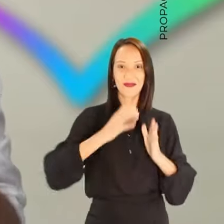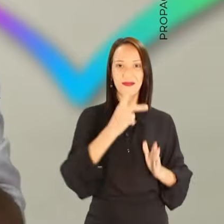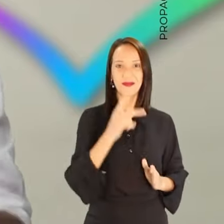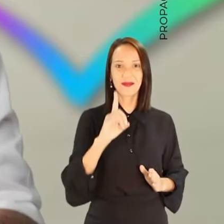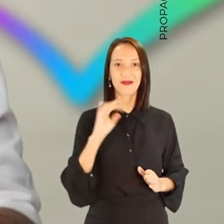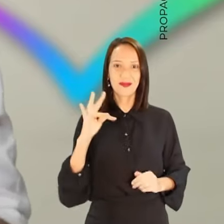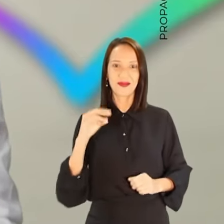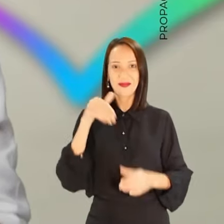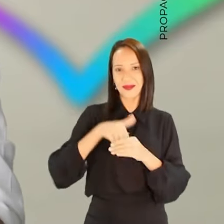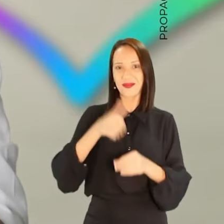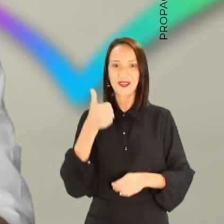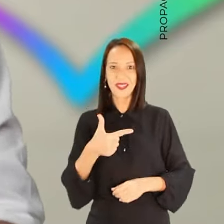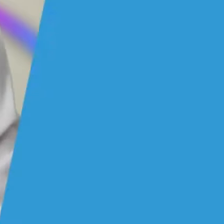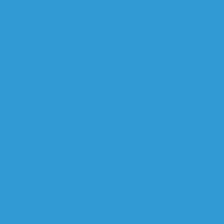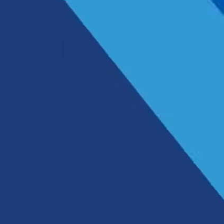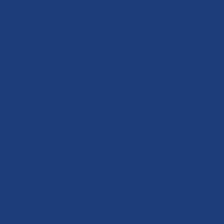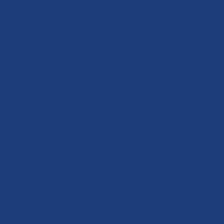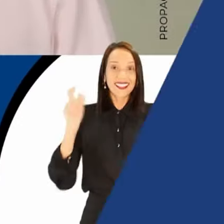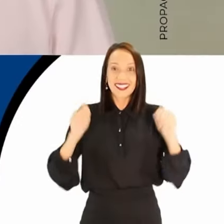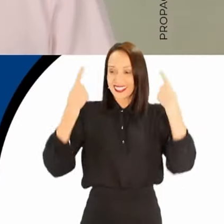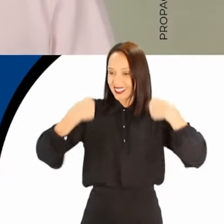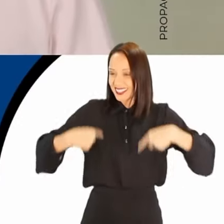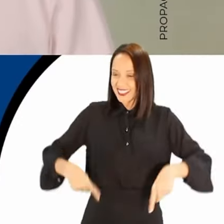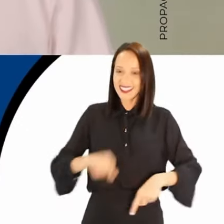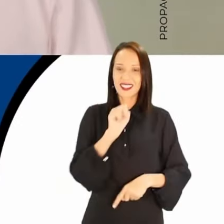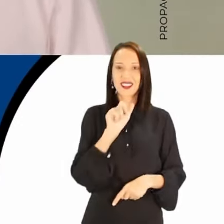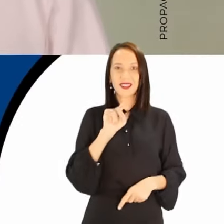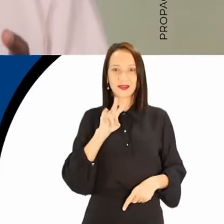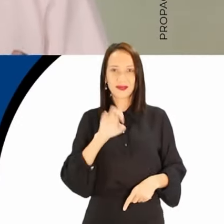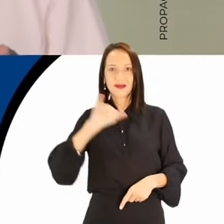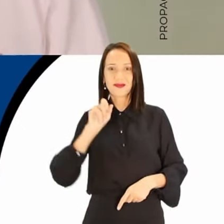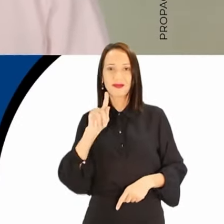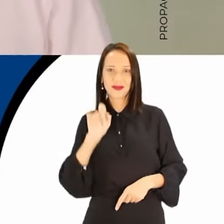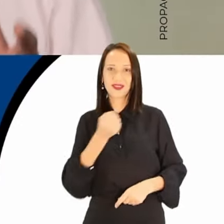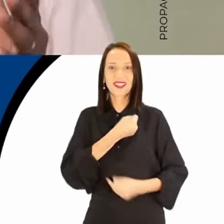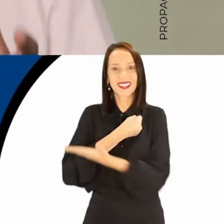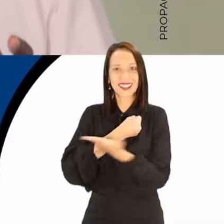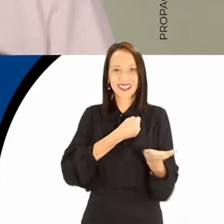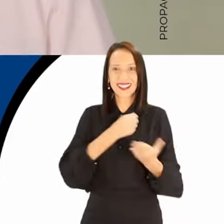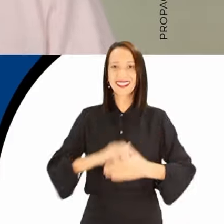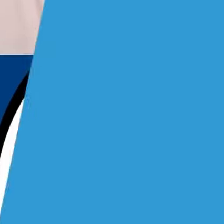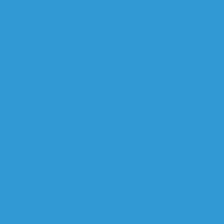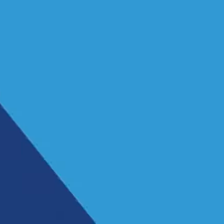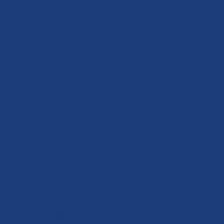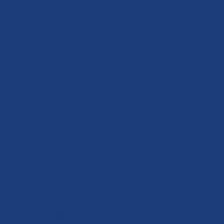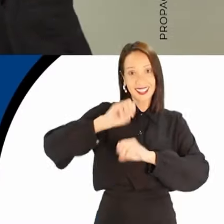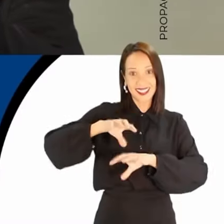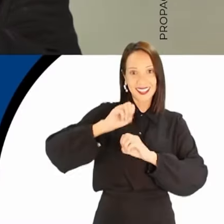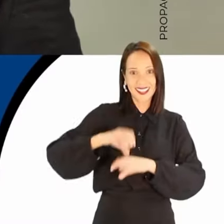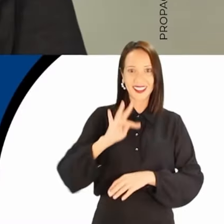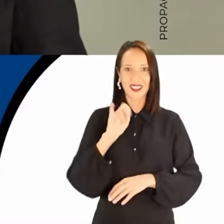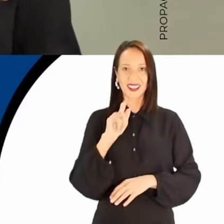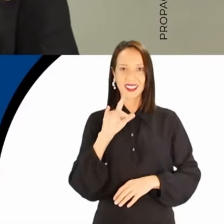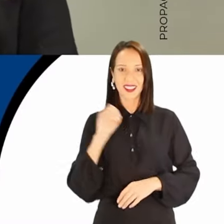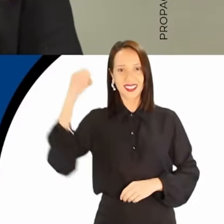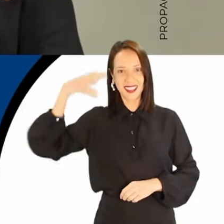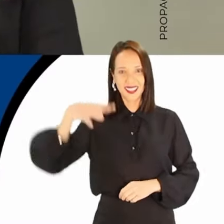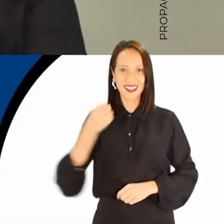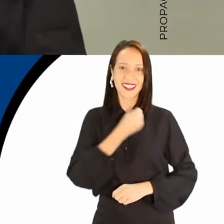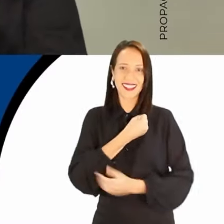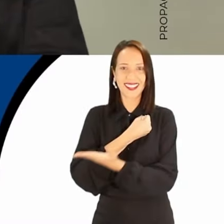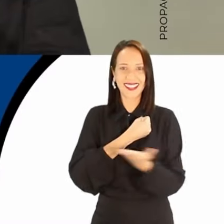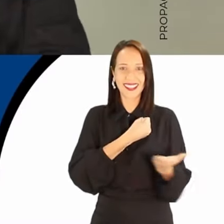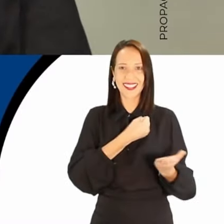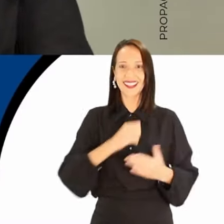nos vereadores do PDT. Vote 12. Para ser grande, seja inteiro. Salve Jorge, 12, 400. Pela Educação, Tiago